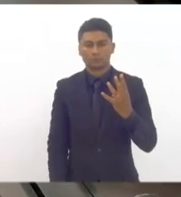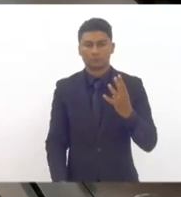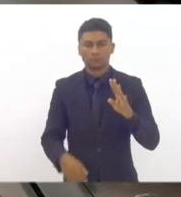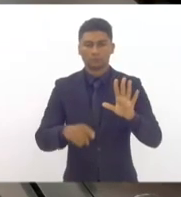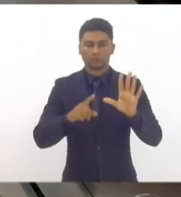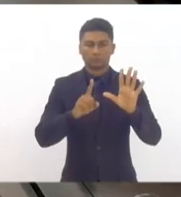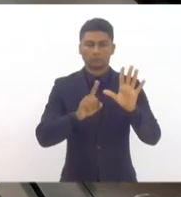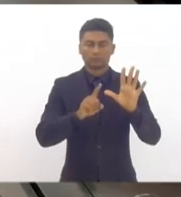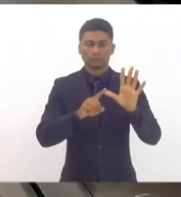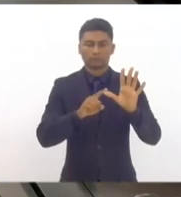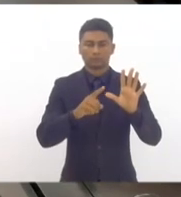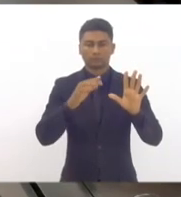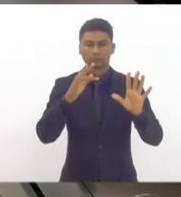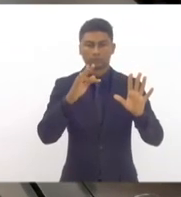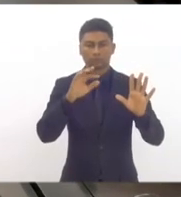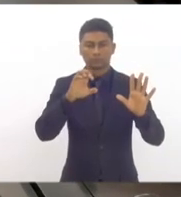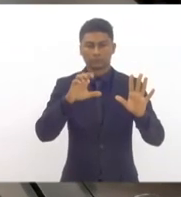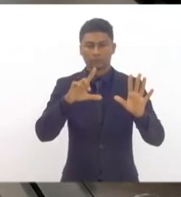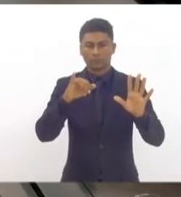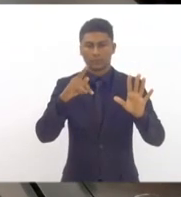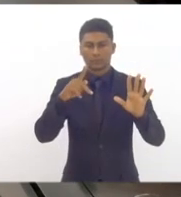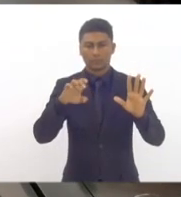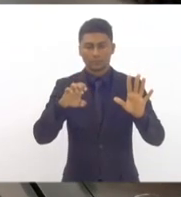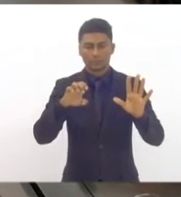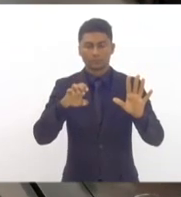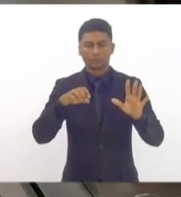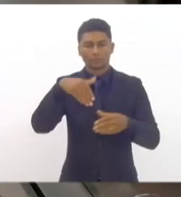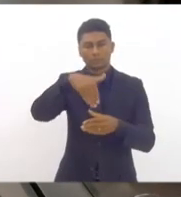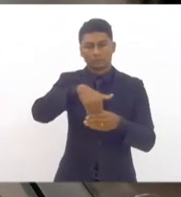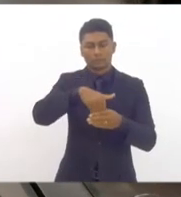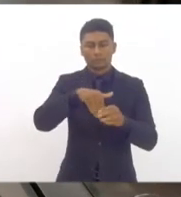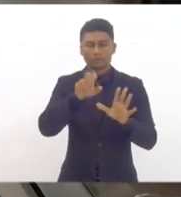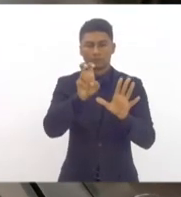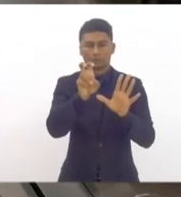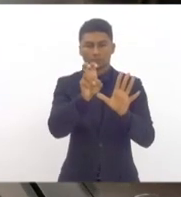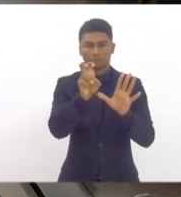Segunda suplência, Felipe Aste, com 5 votos.